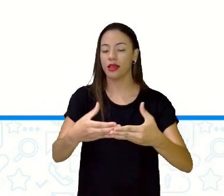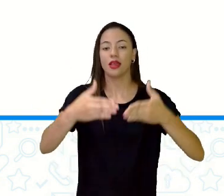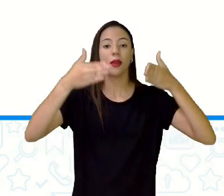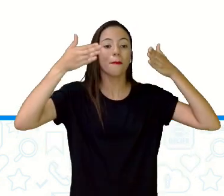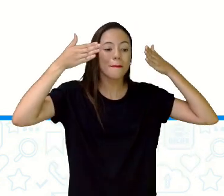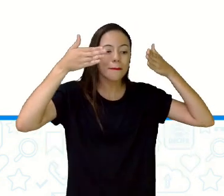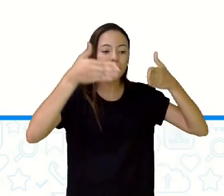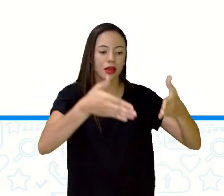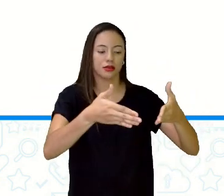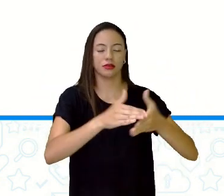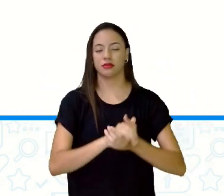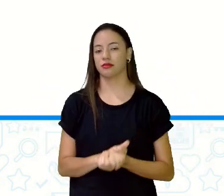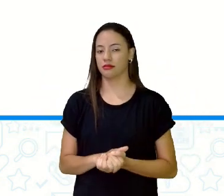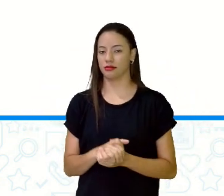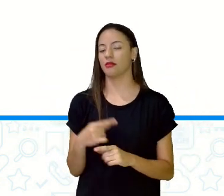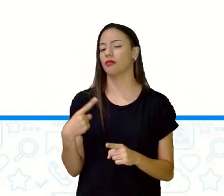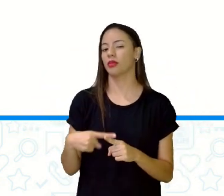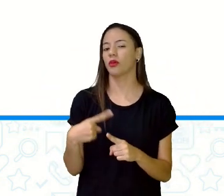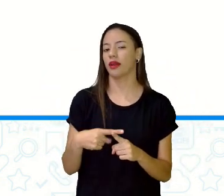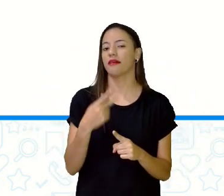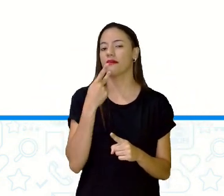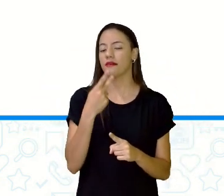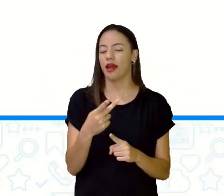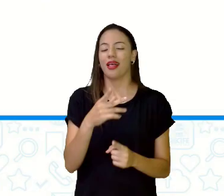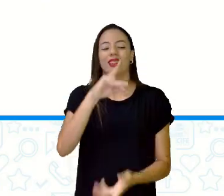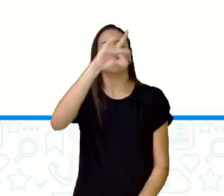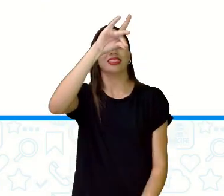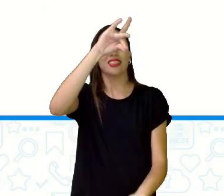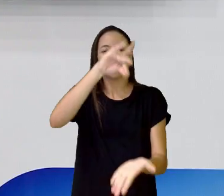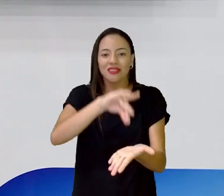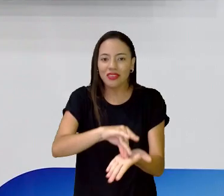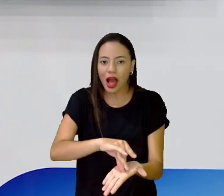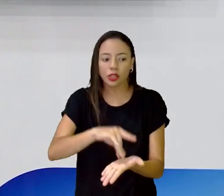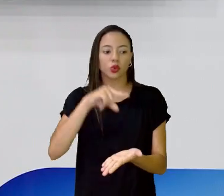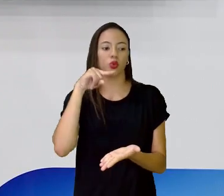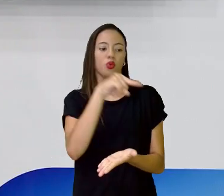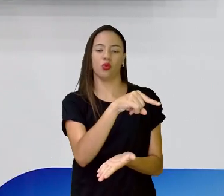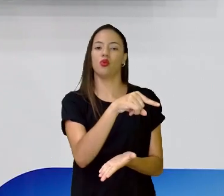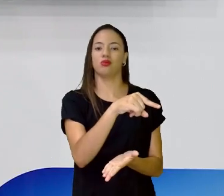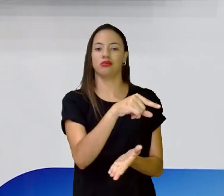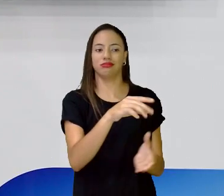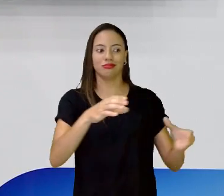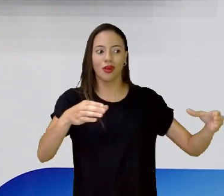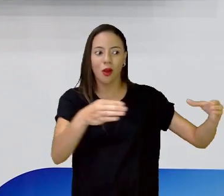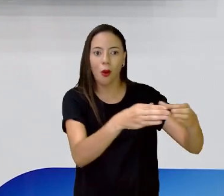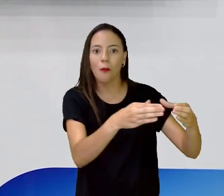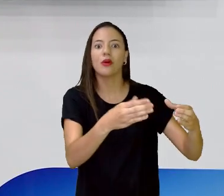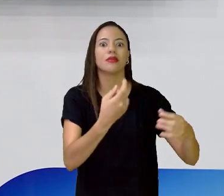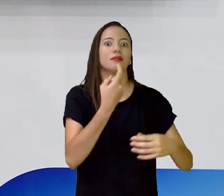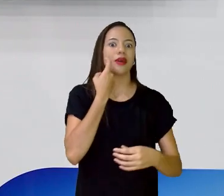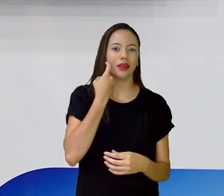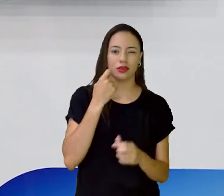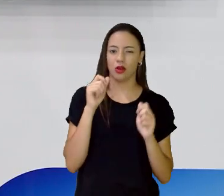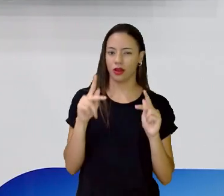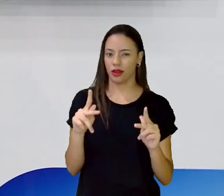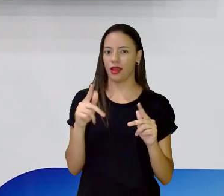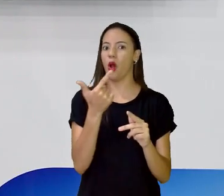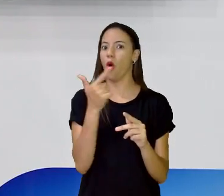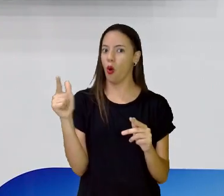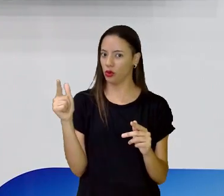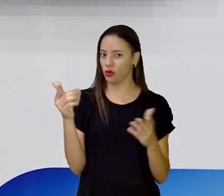específico, porque fala exatamente do que se trata. Vamos ver outros substantivos